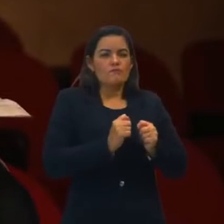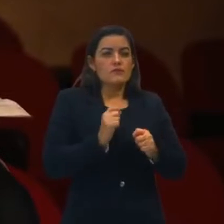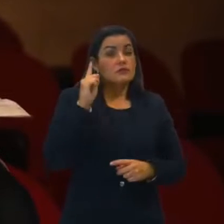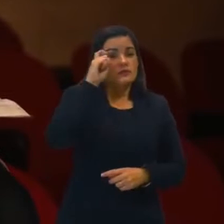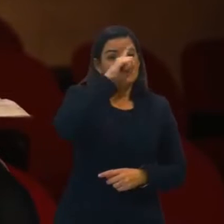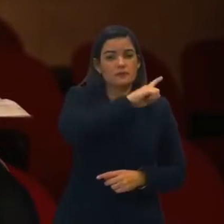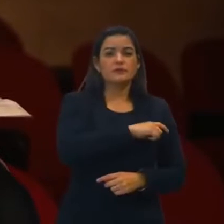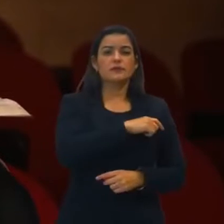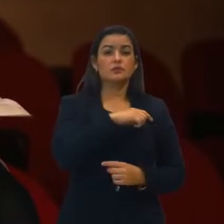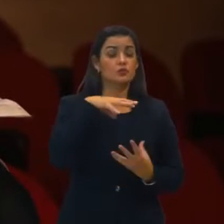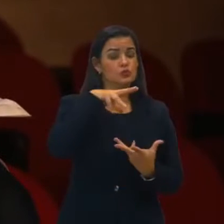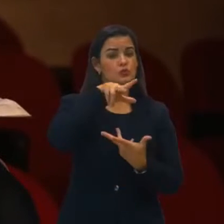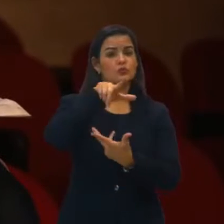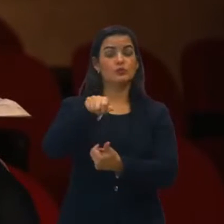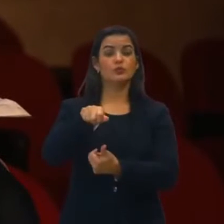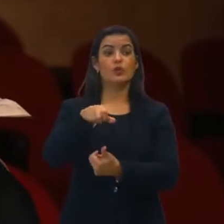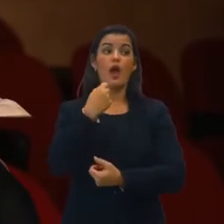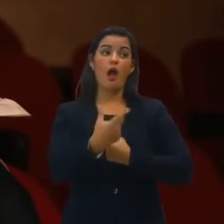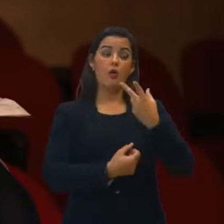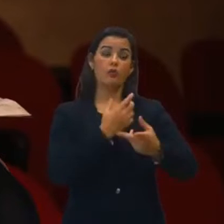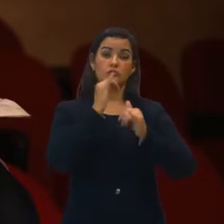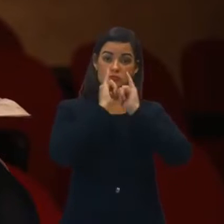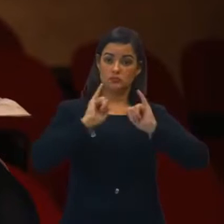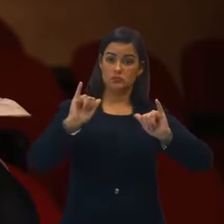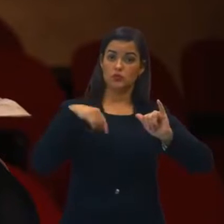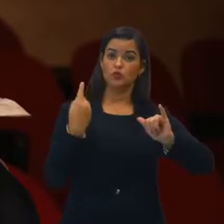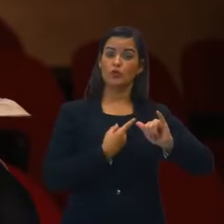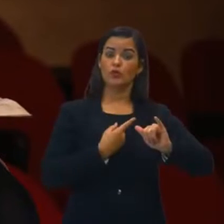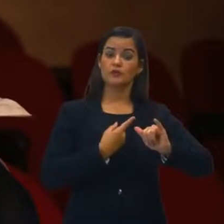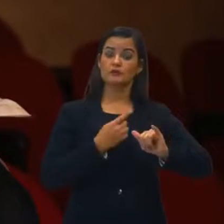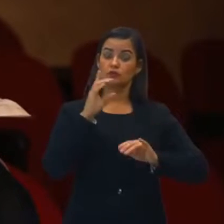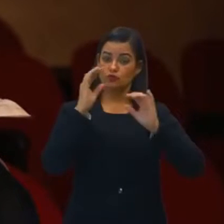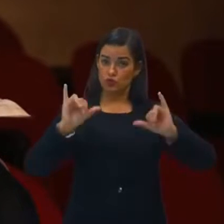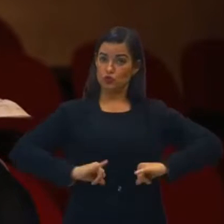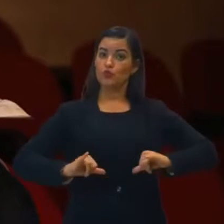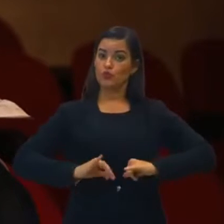Alguns já anunciando que teremos uma depressão econômica.